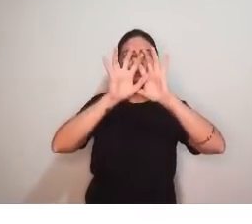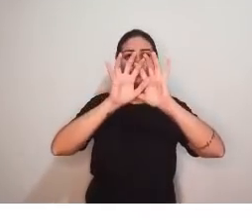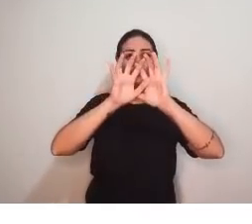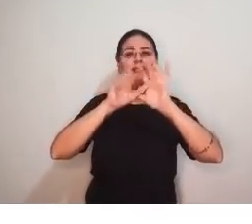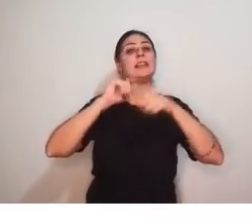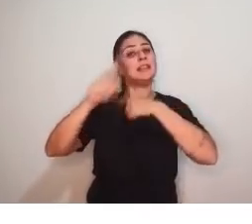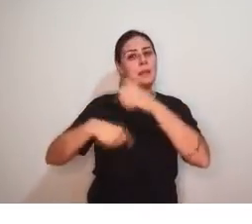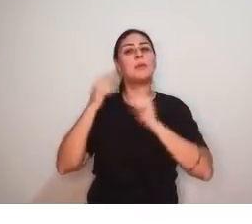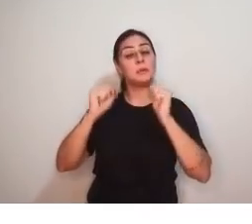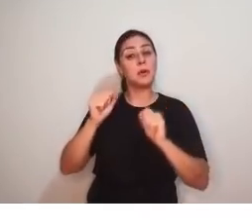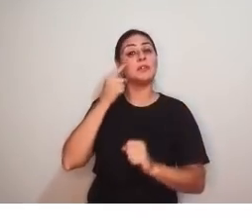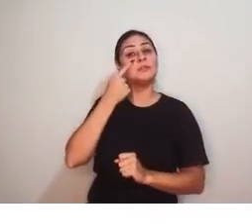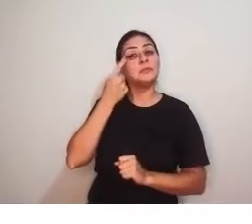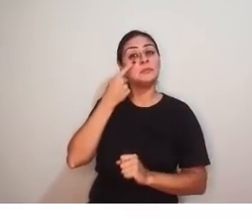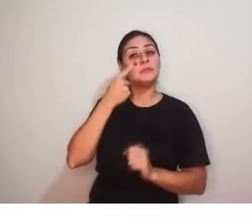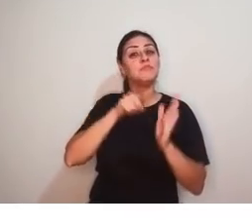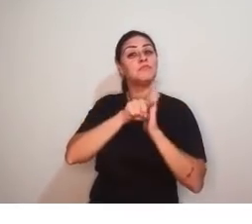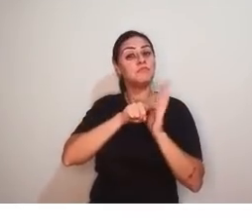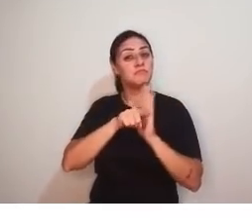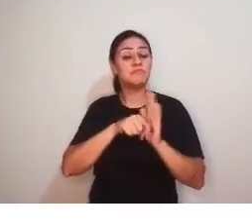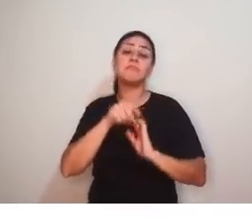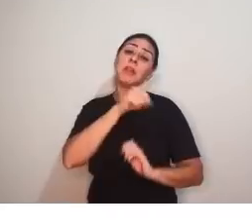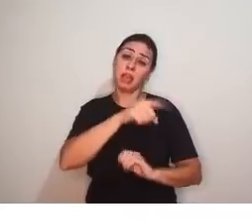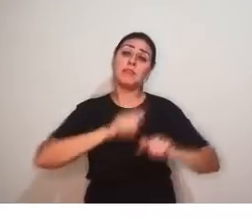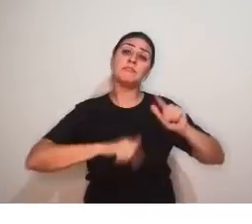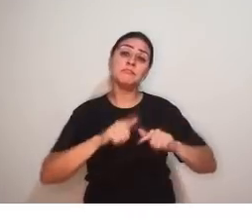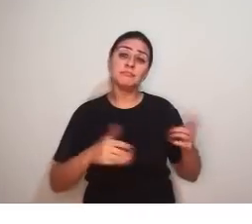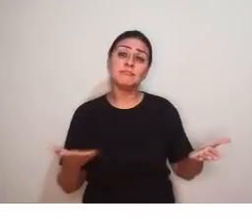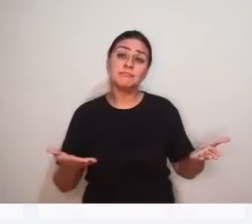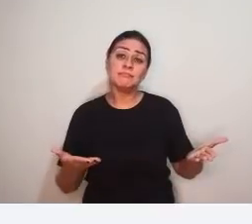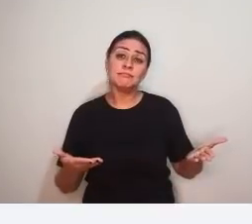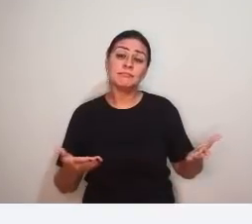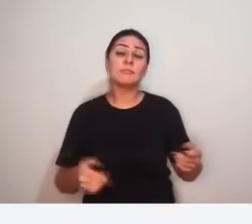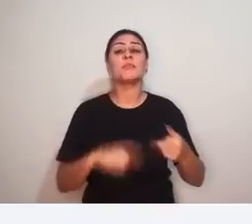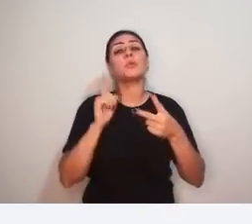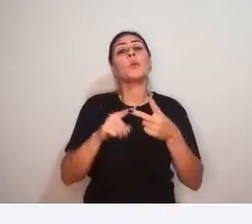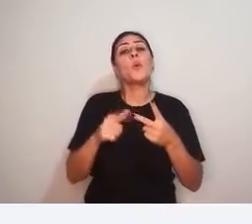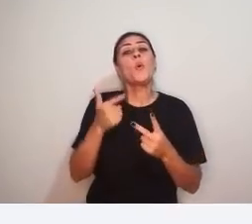ele fica sempre disponível e depois você pode consultar. Então, usar o Mentimeter é uma ferramenta.